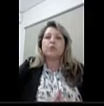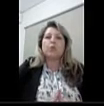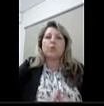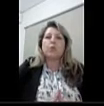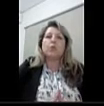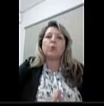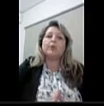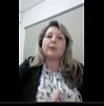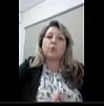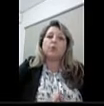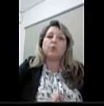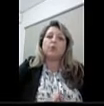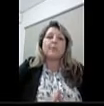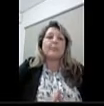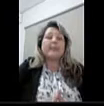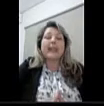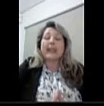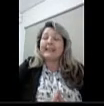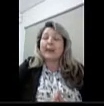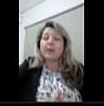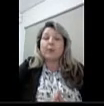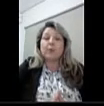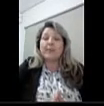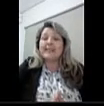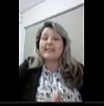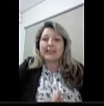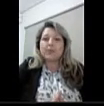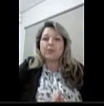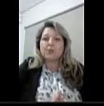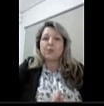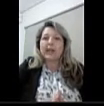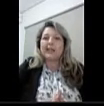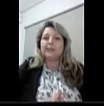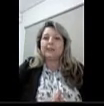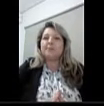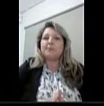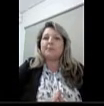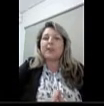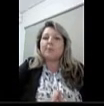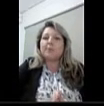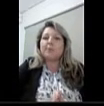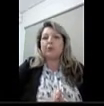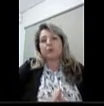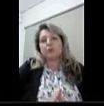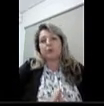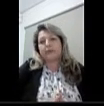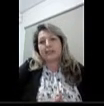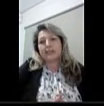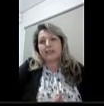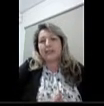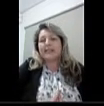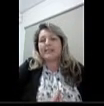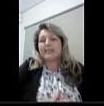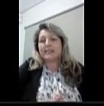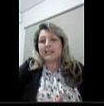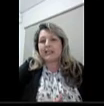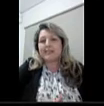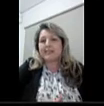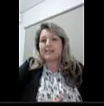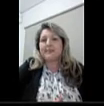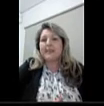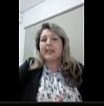junto com o conteúdo dá um excelente resultado. Isso melhora muito a autoconfiança dessas